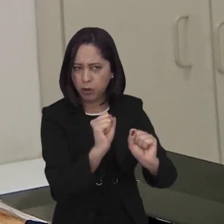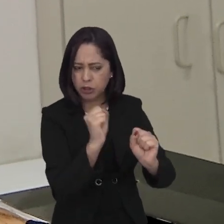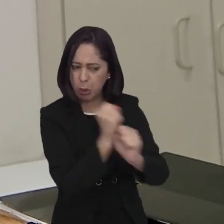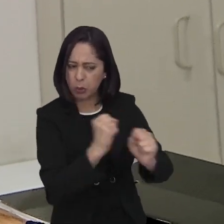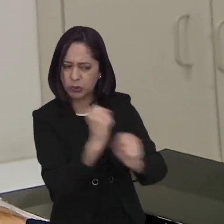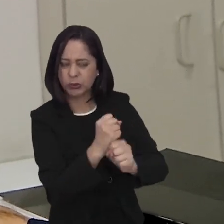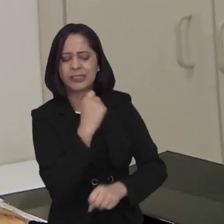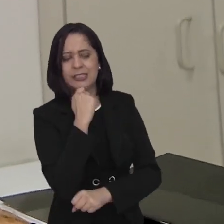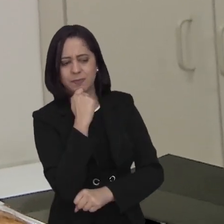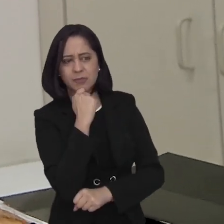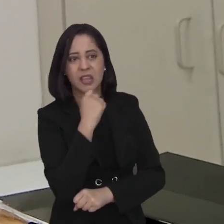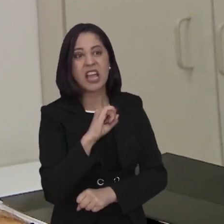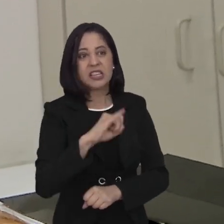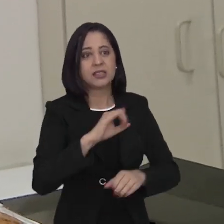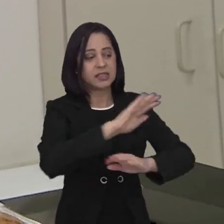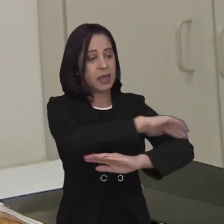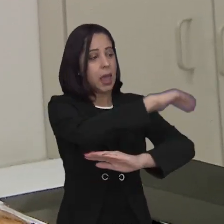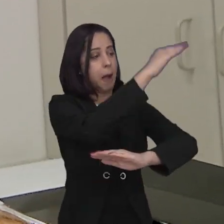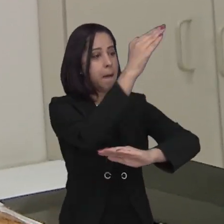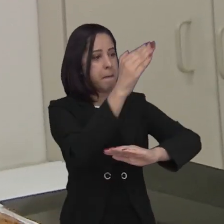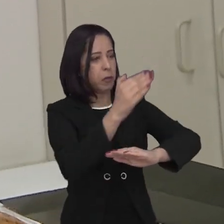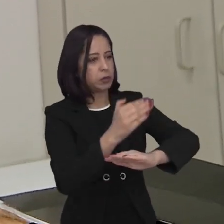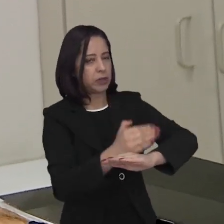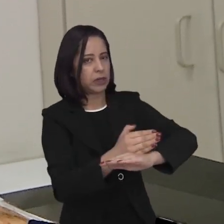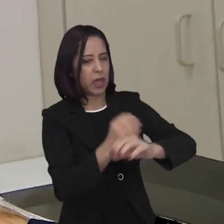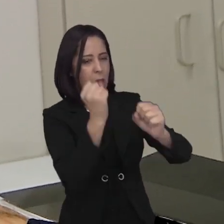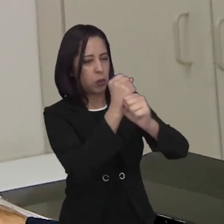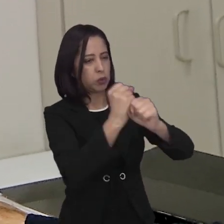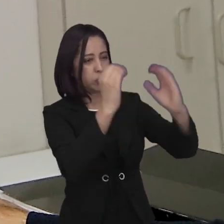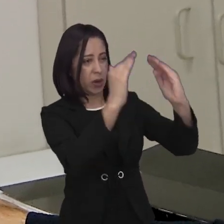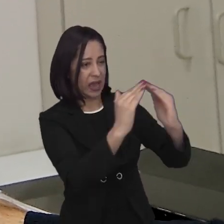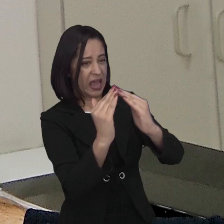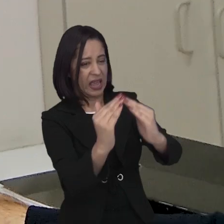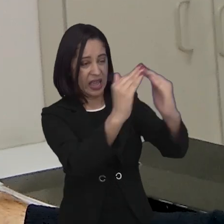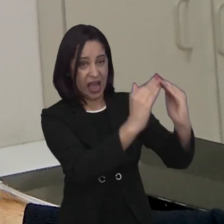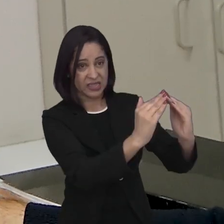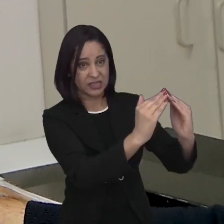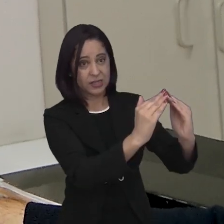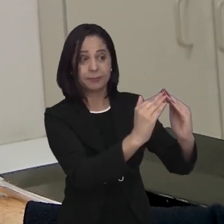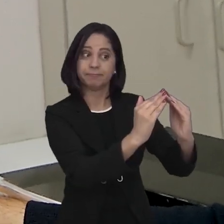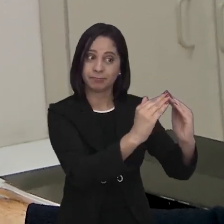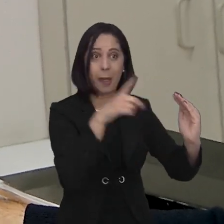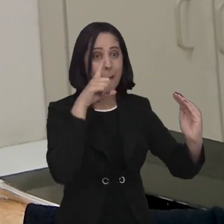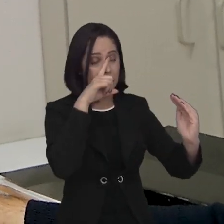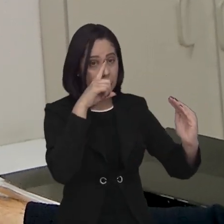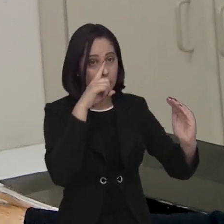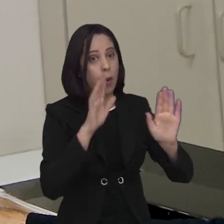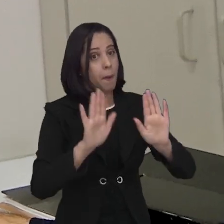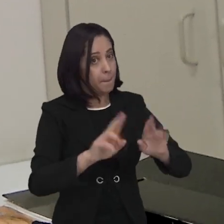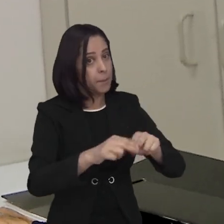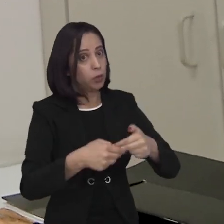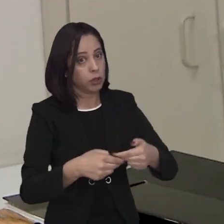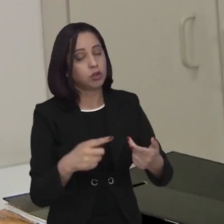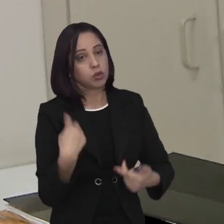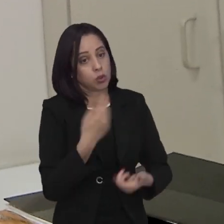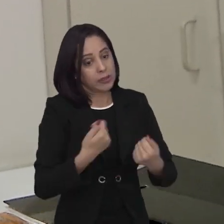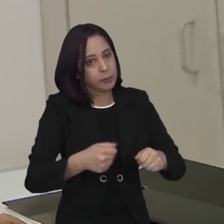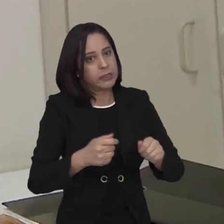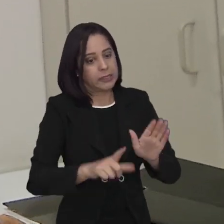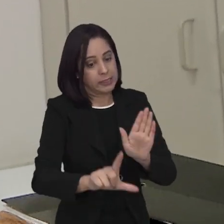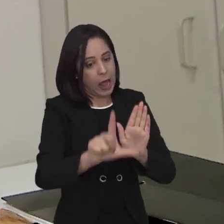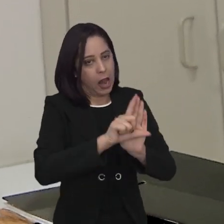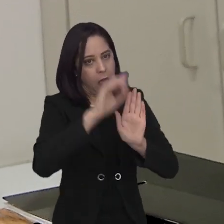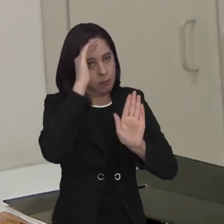um deslizamento. Então, a gente tem que estar atento também na lei de zoneamento. A gente não discute lei de zoneamento no momento, mas a gente